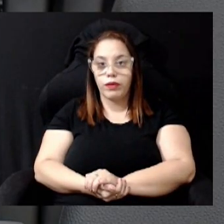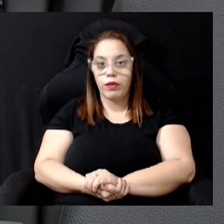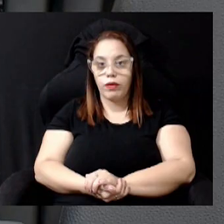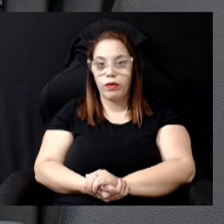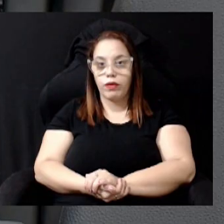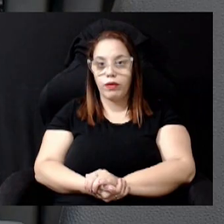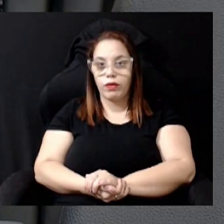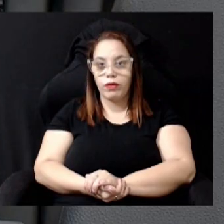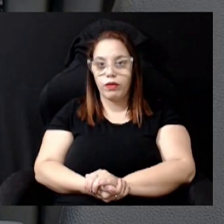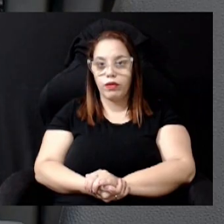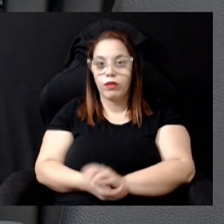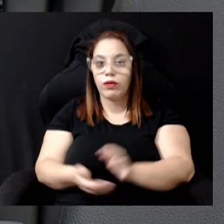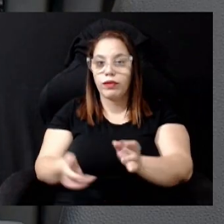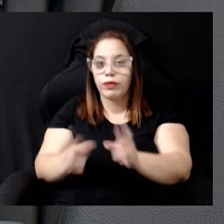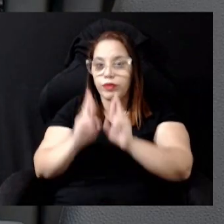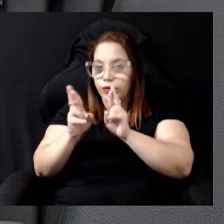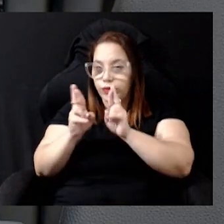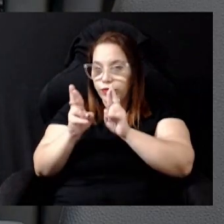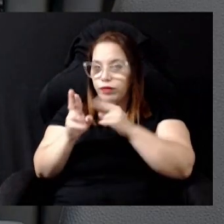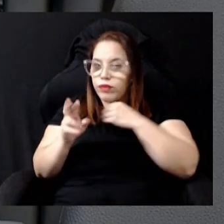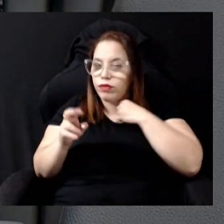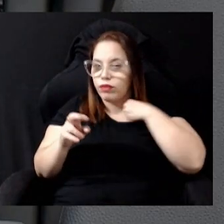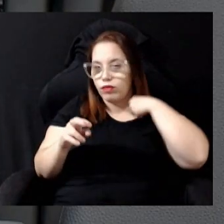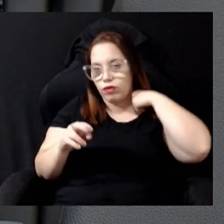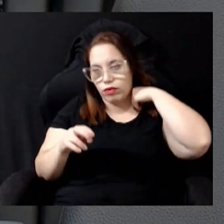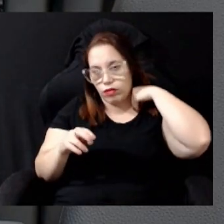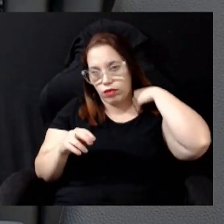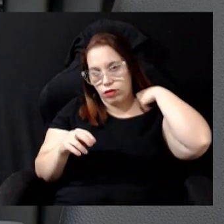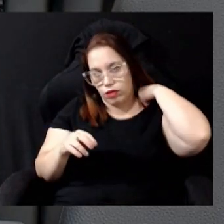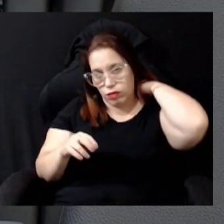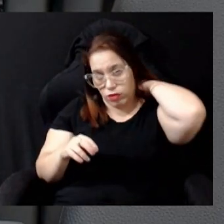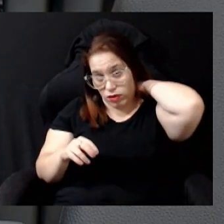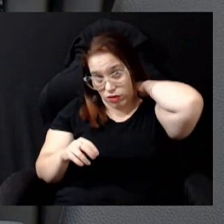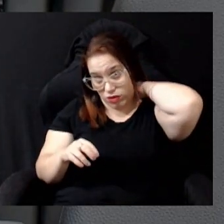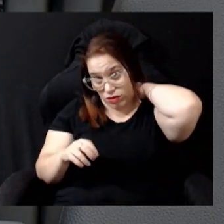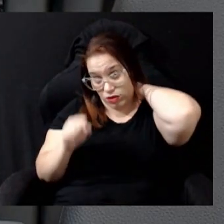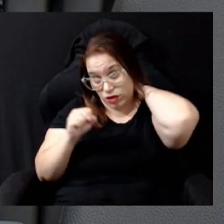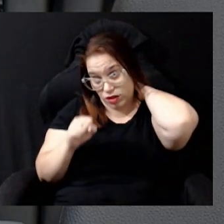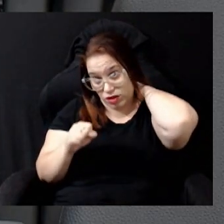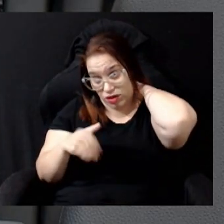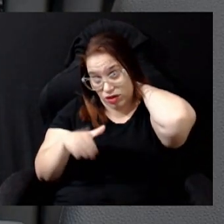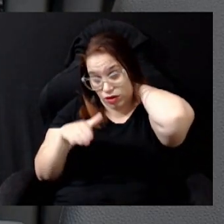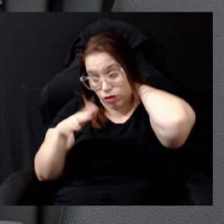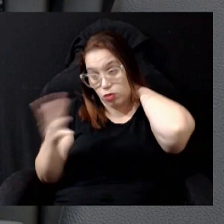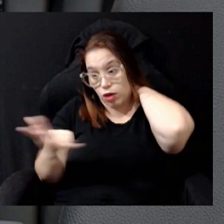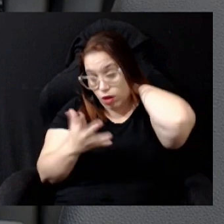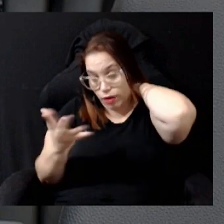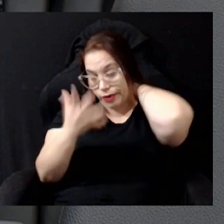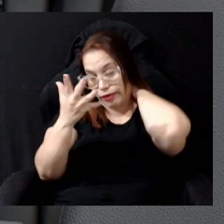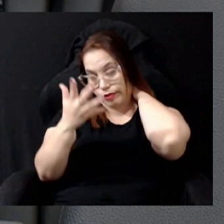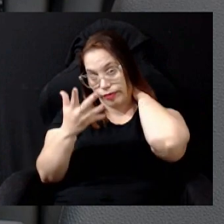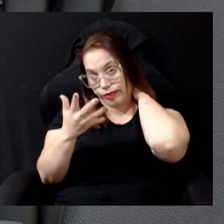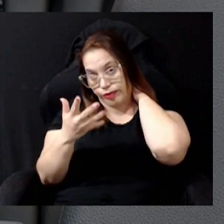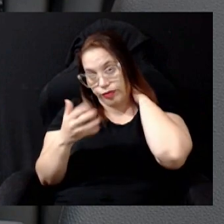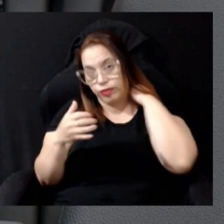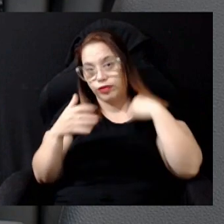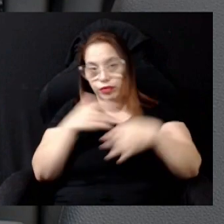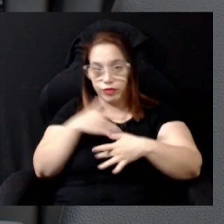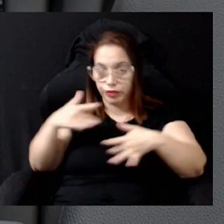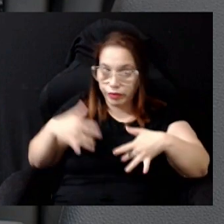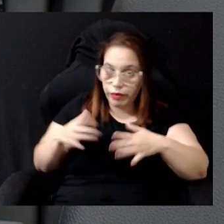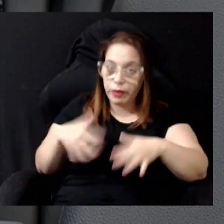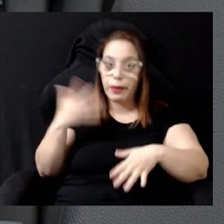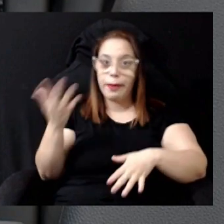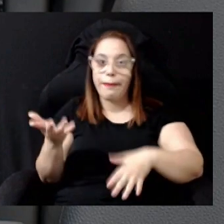nosso desejo é que com esta lei possa haver mais ações, tanto da Secretaria de Saúde quanto da sociedade